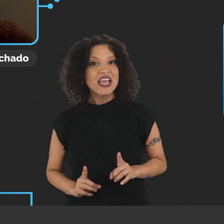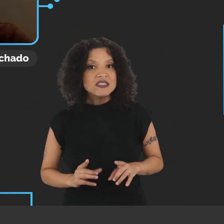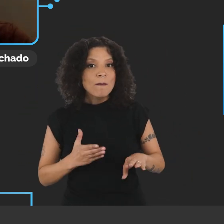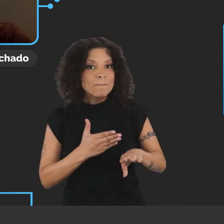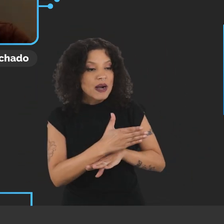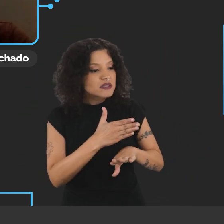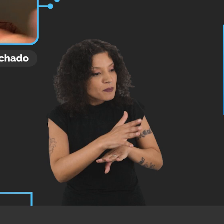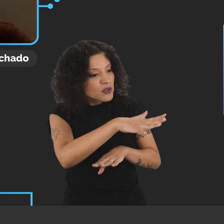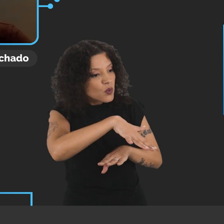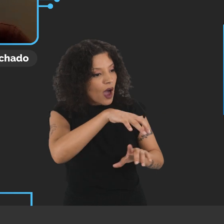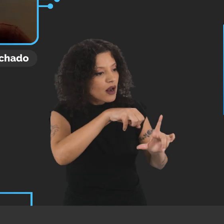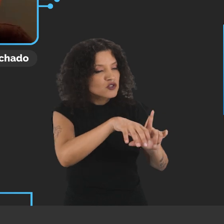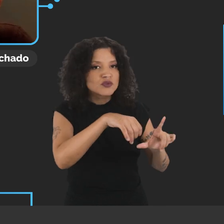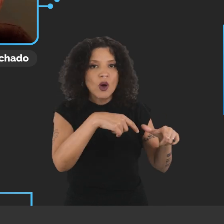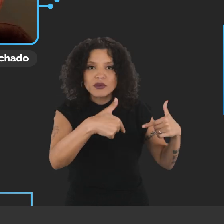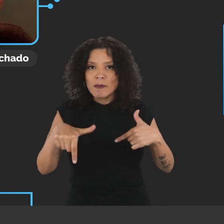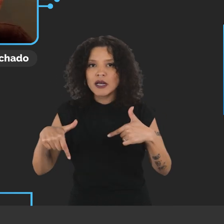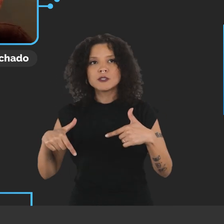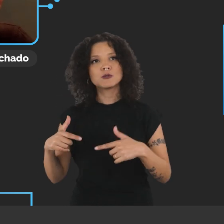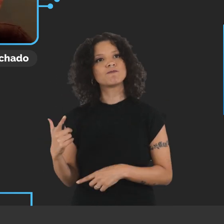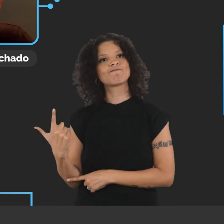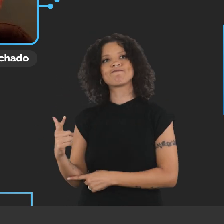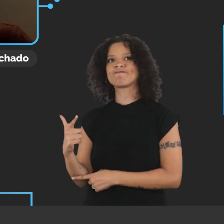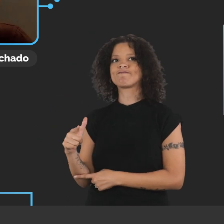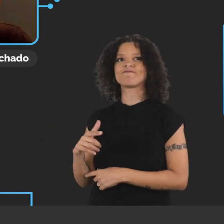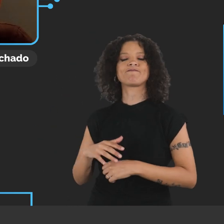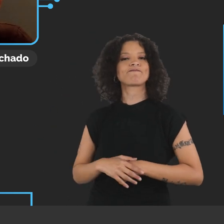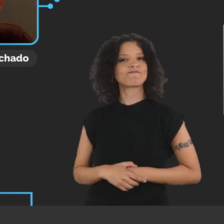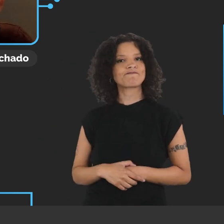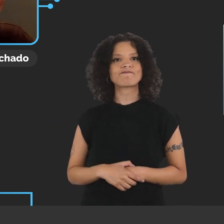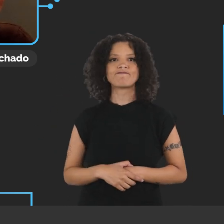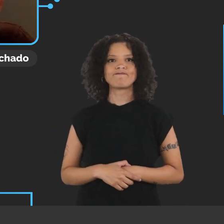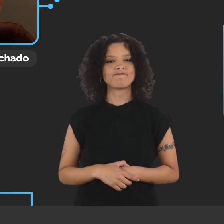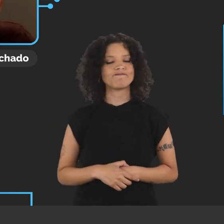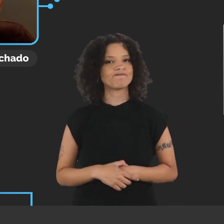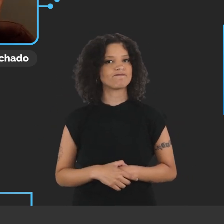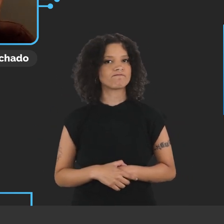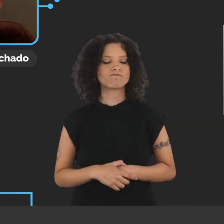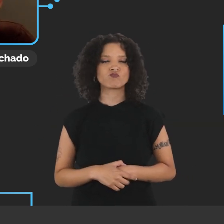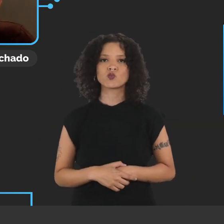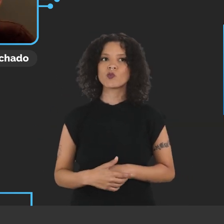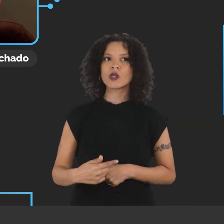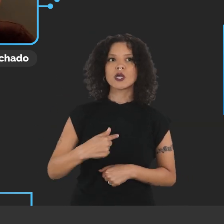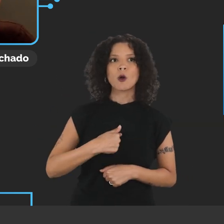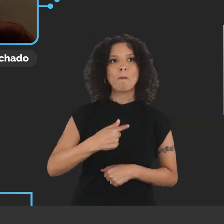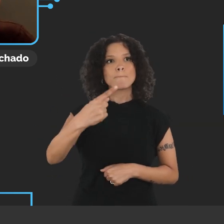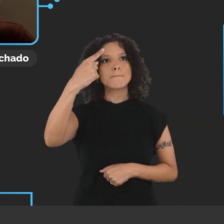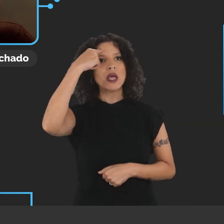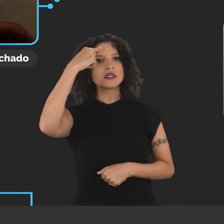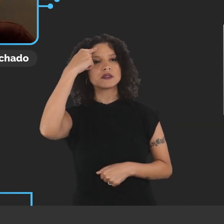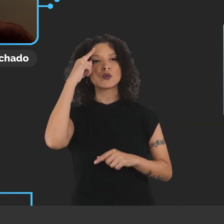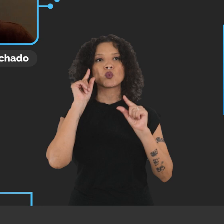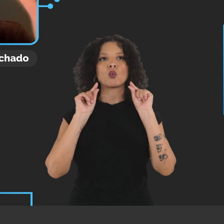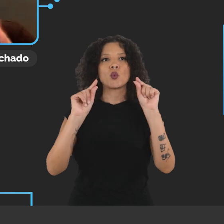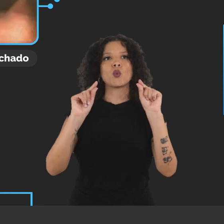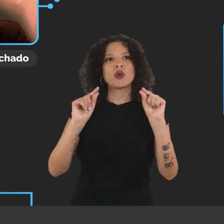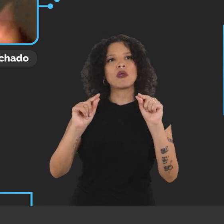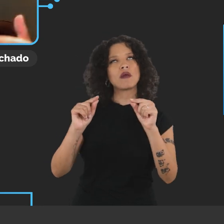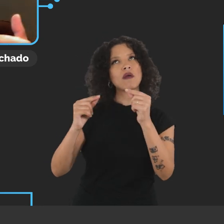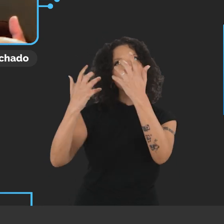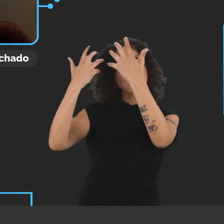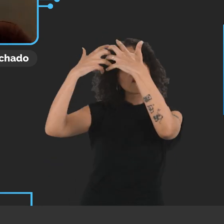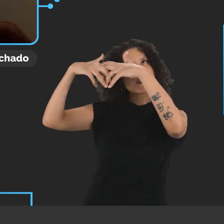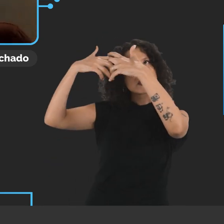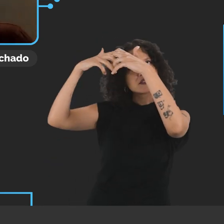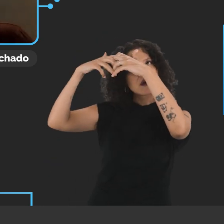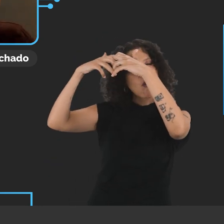nessa ausência das pessoas com deficiência no mercado audiovisual. E aí a reflexão que faz a